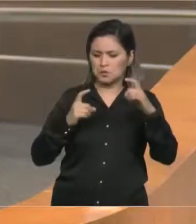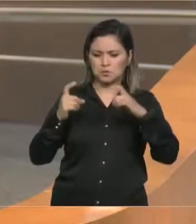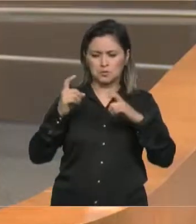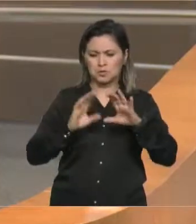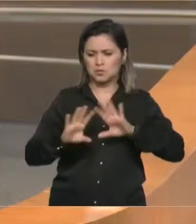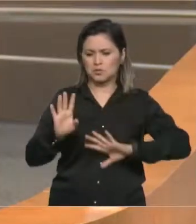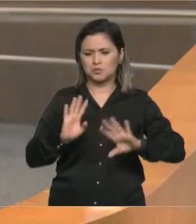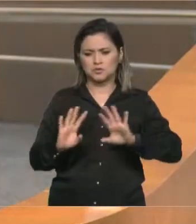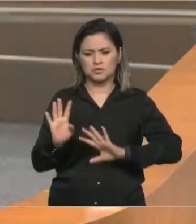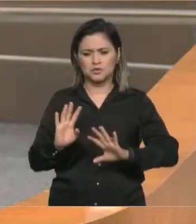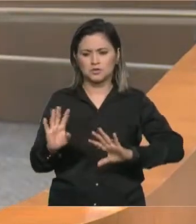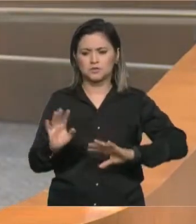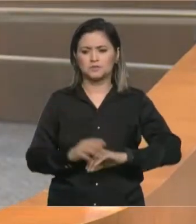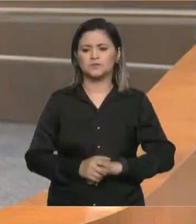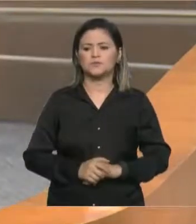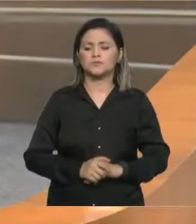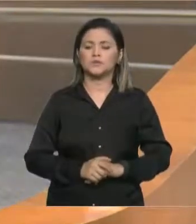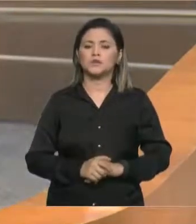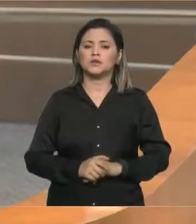até mesmo